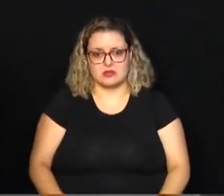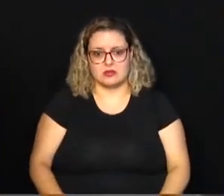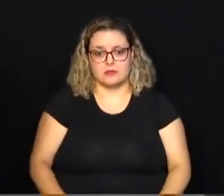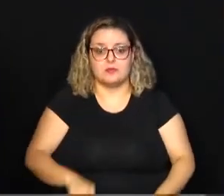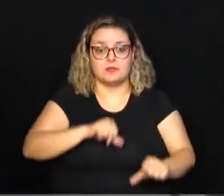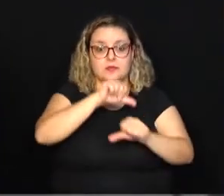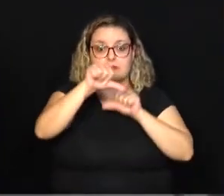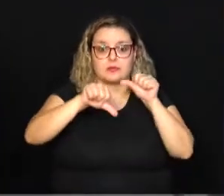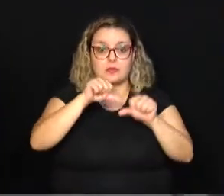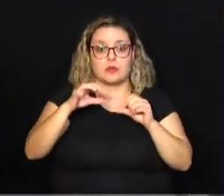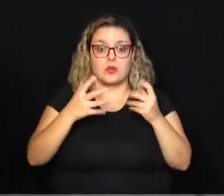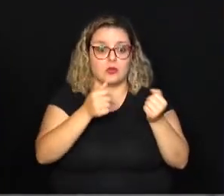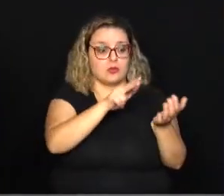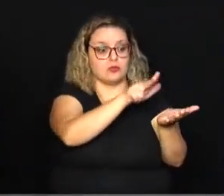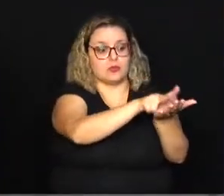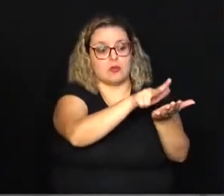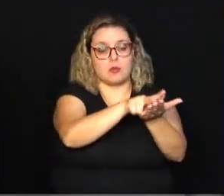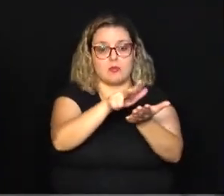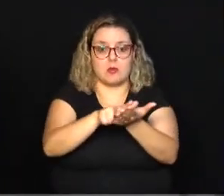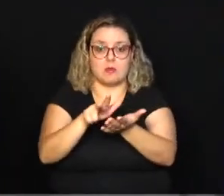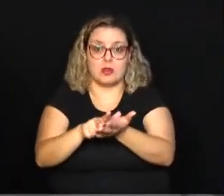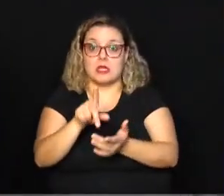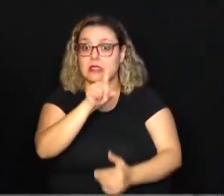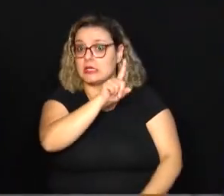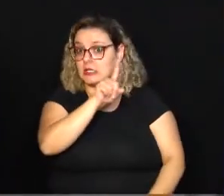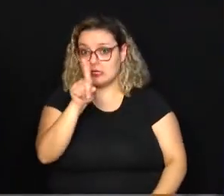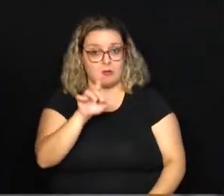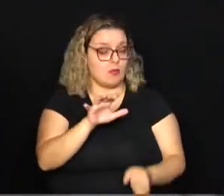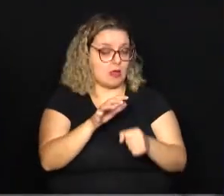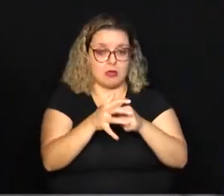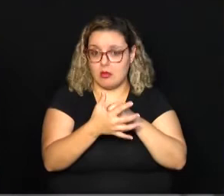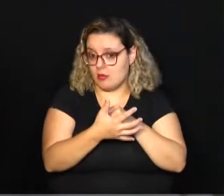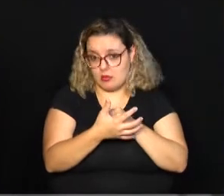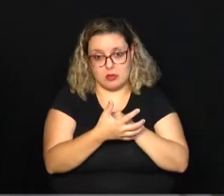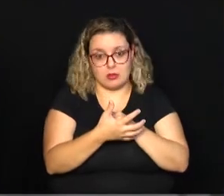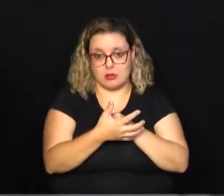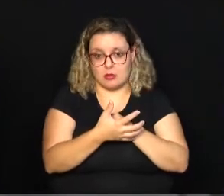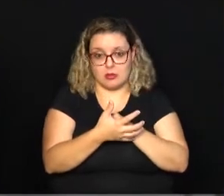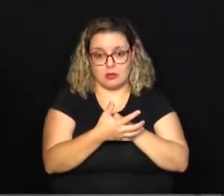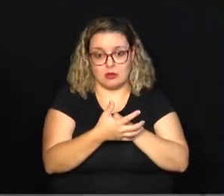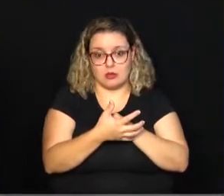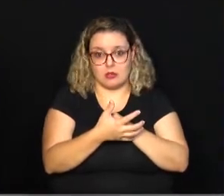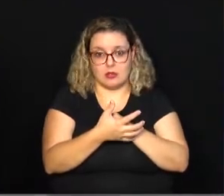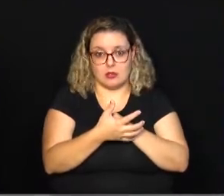transformar todos os leitos que não eram Covid, que eu estava pondo em leito Covid,